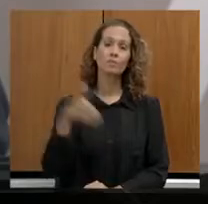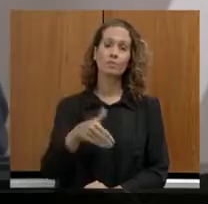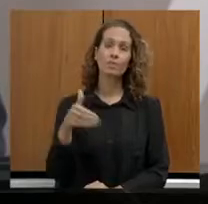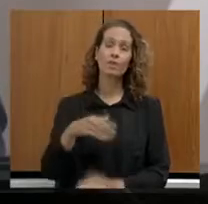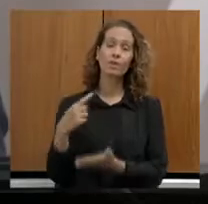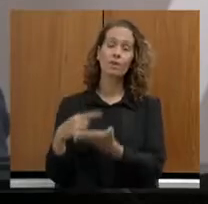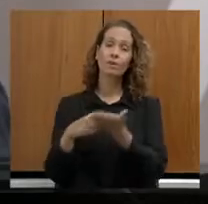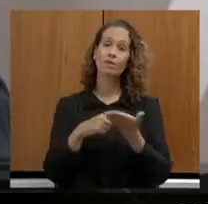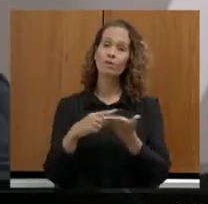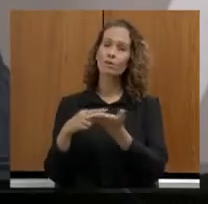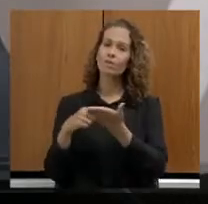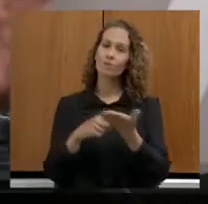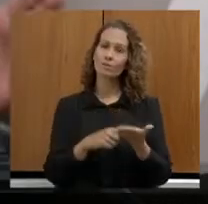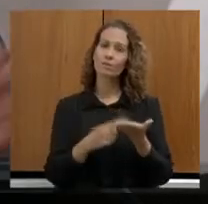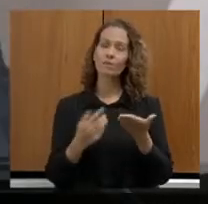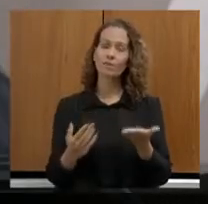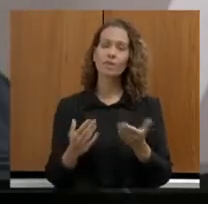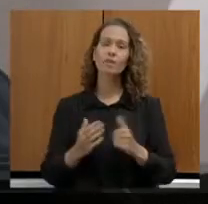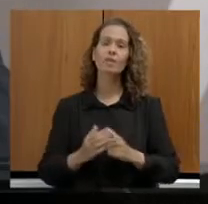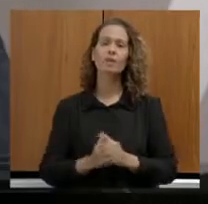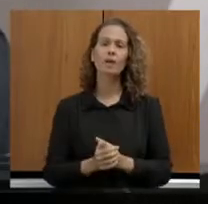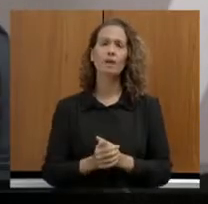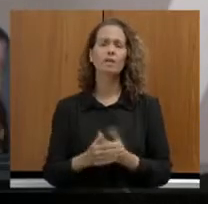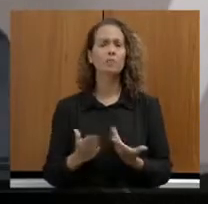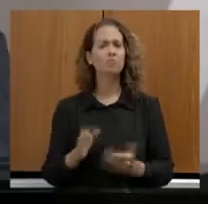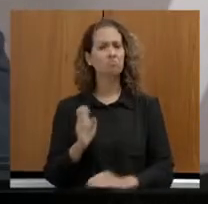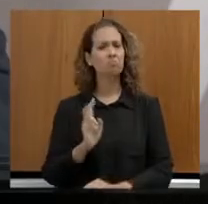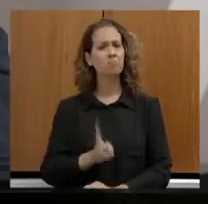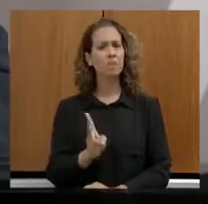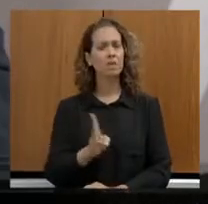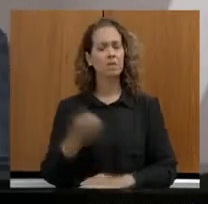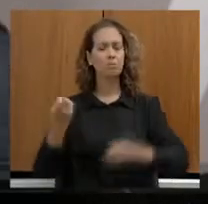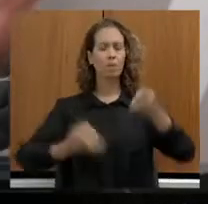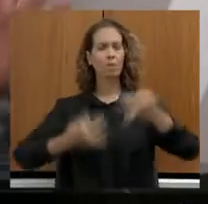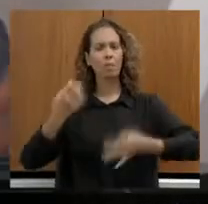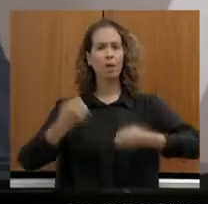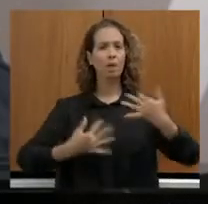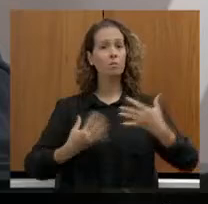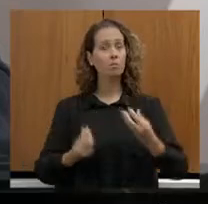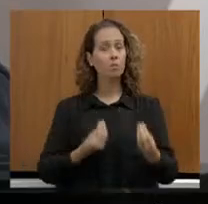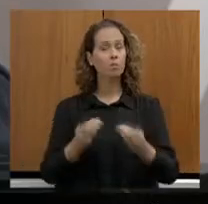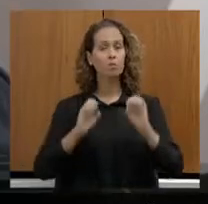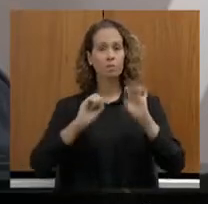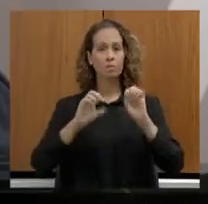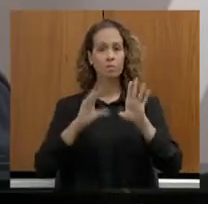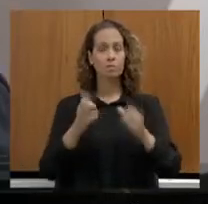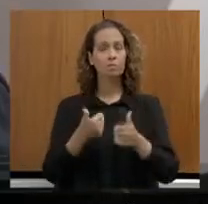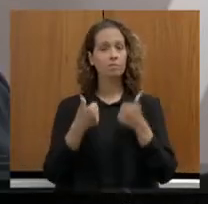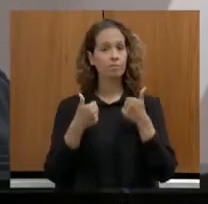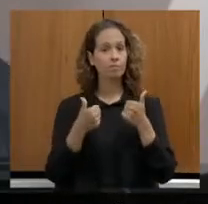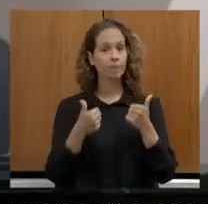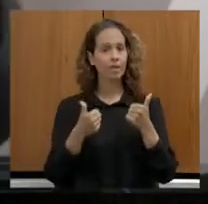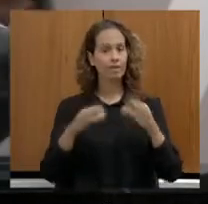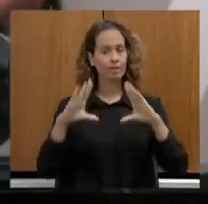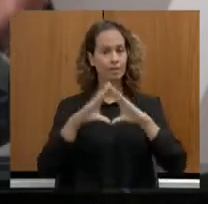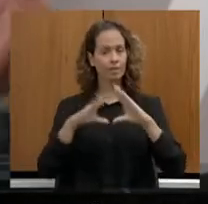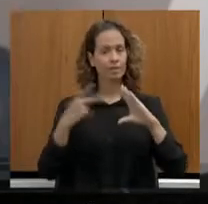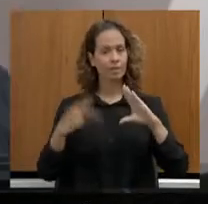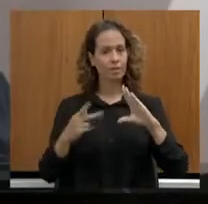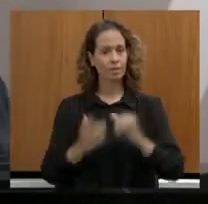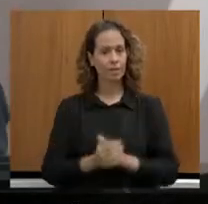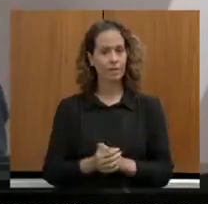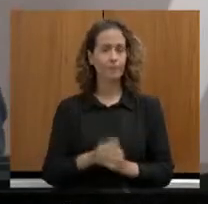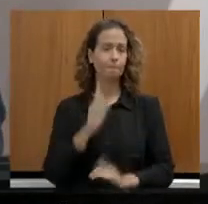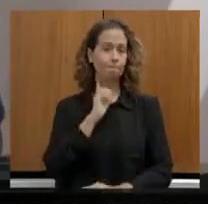excelência' convidada vem e com a sua Lucidez sempre demonstra como vai Bem Educação de Minas Gerais eu quero